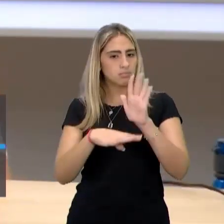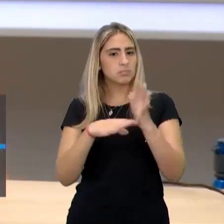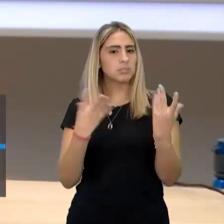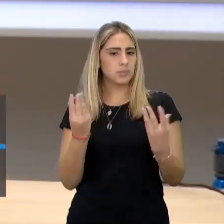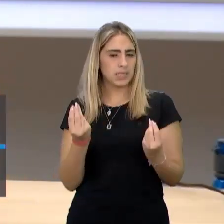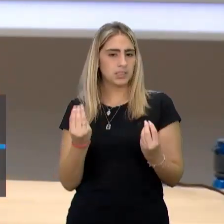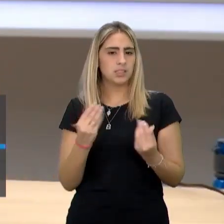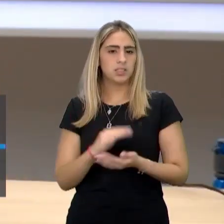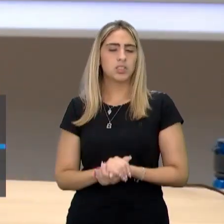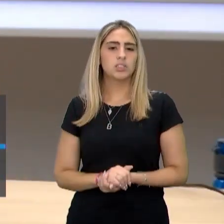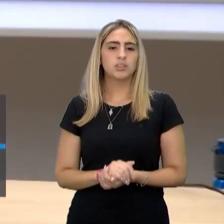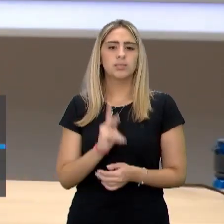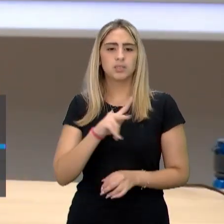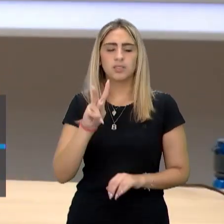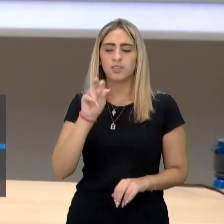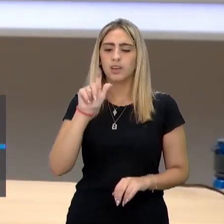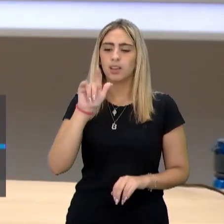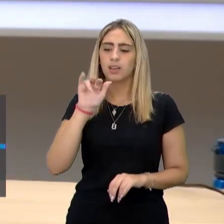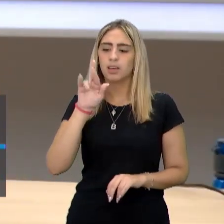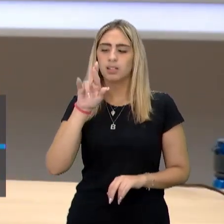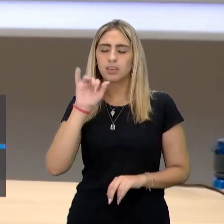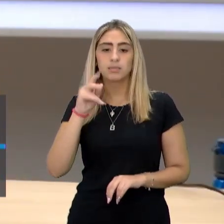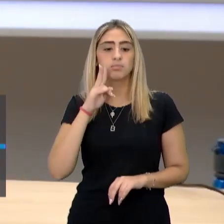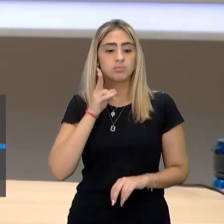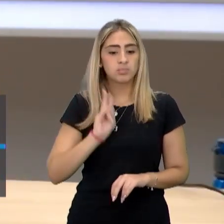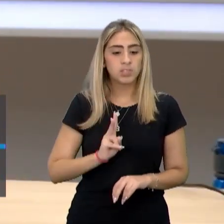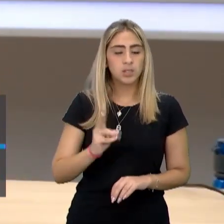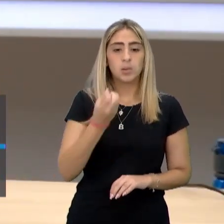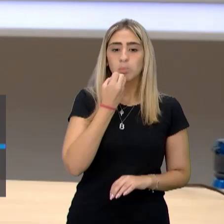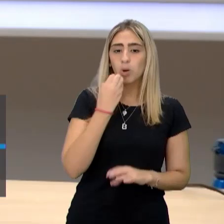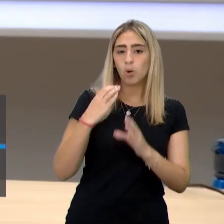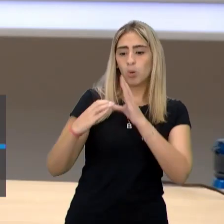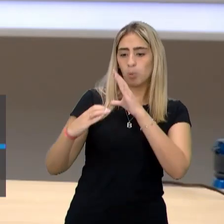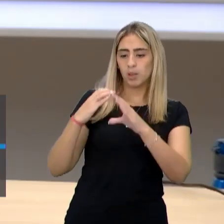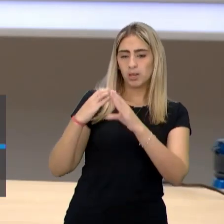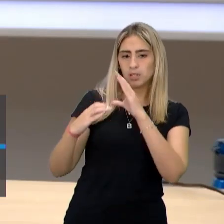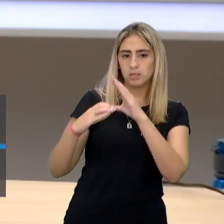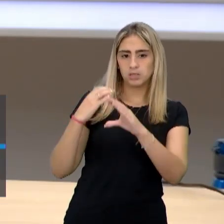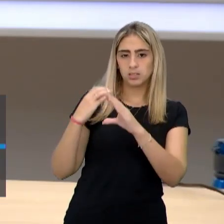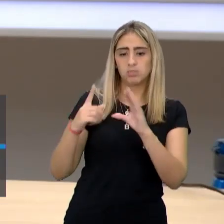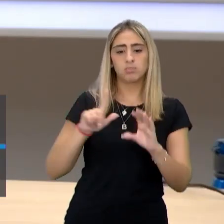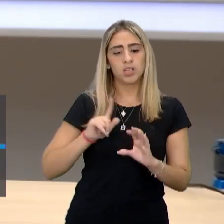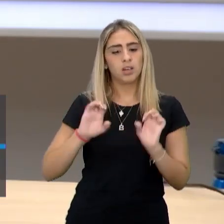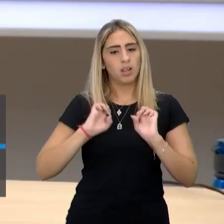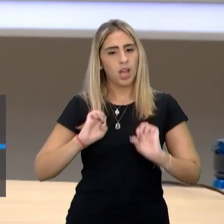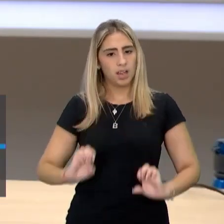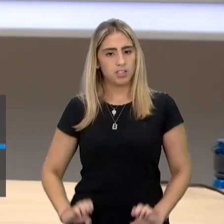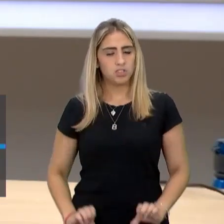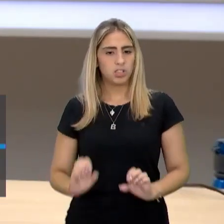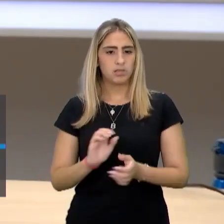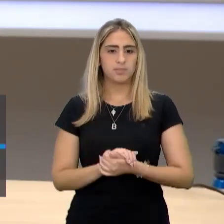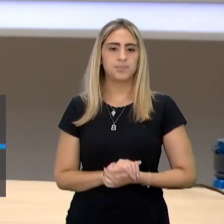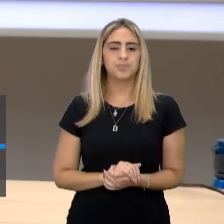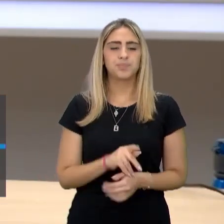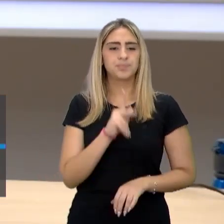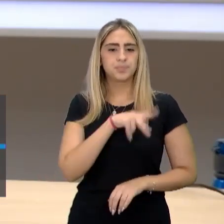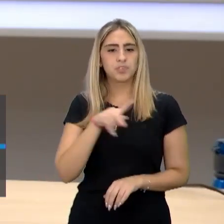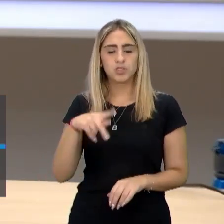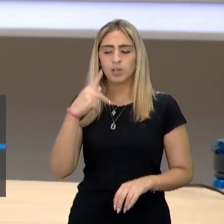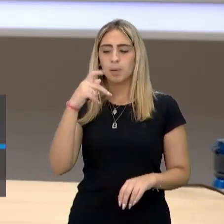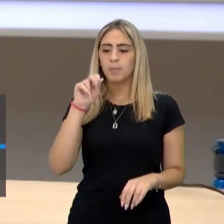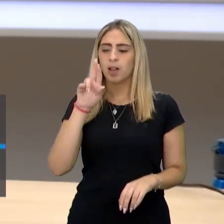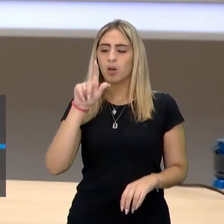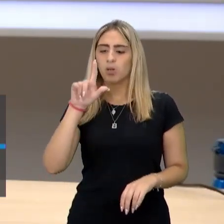bastante. A Pro Valéria, ela colocou manter uma boa comunicação e a conduta ética. A Pro